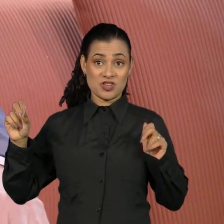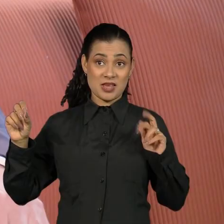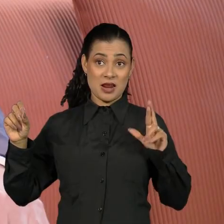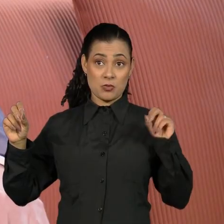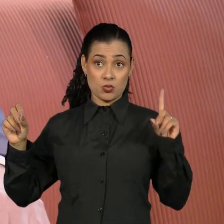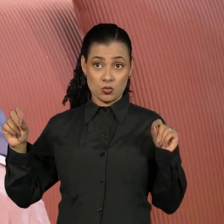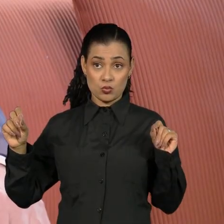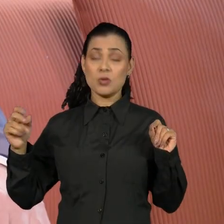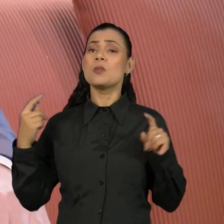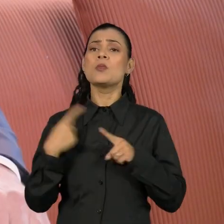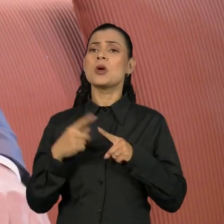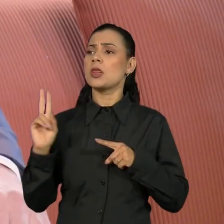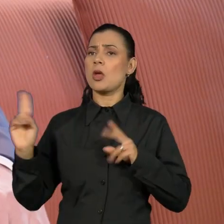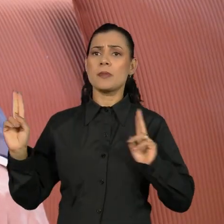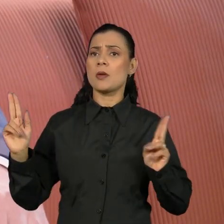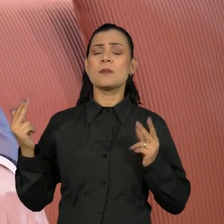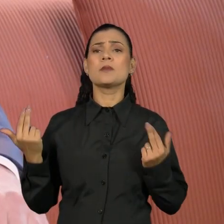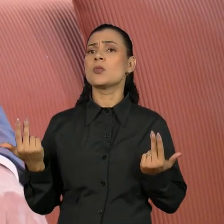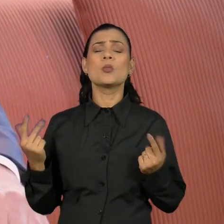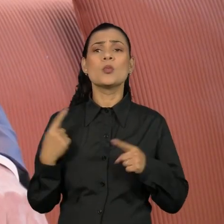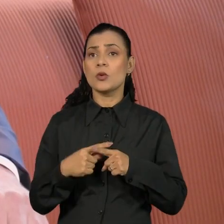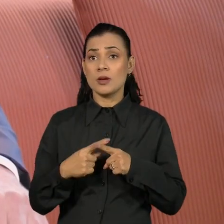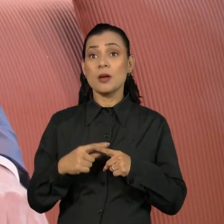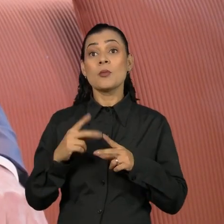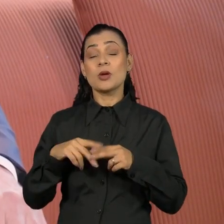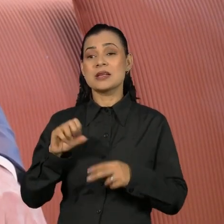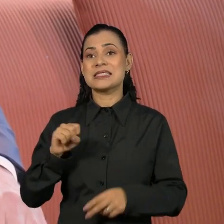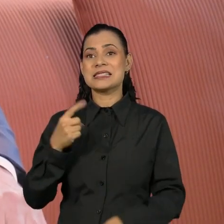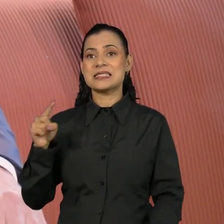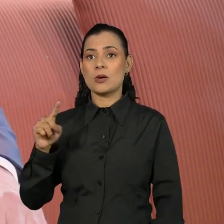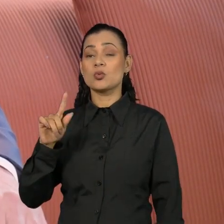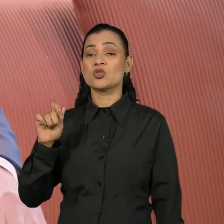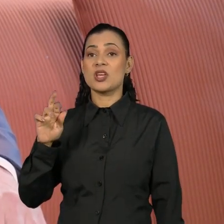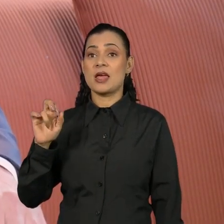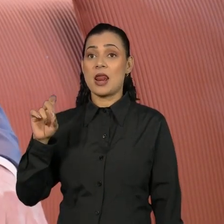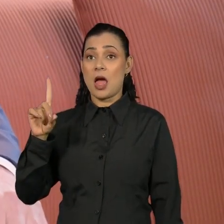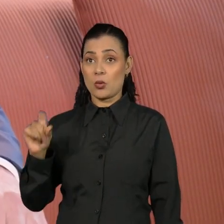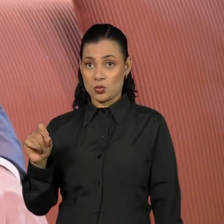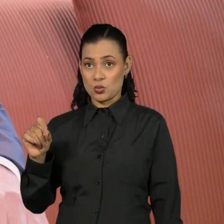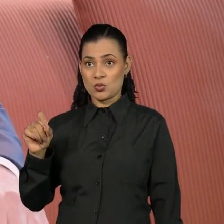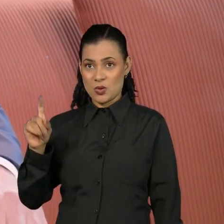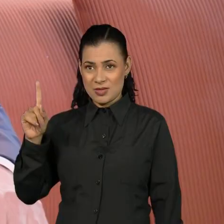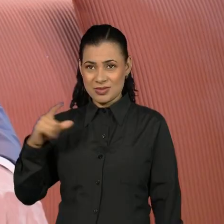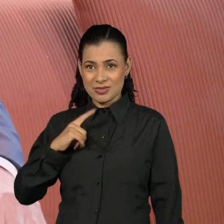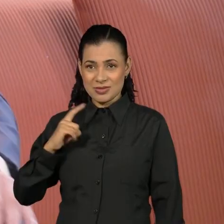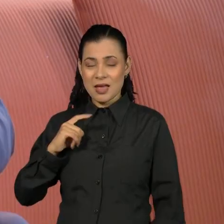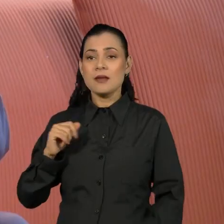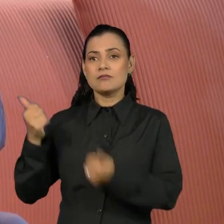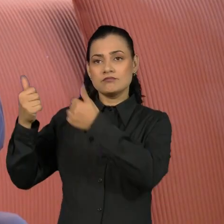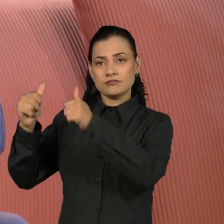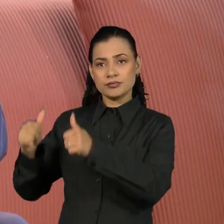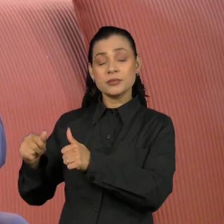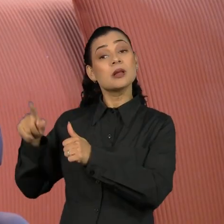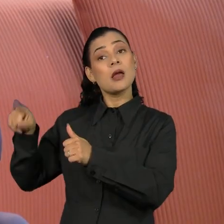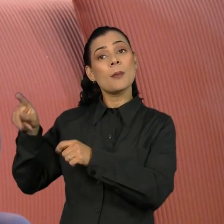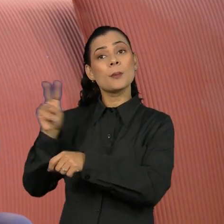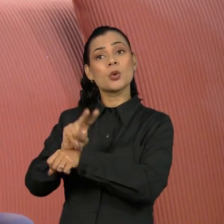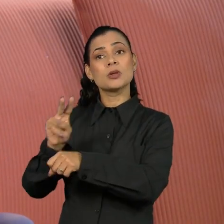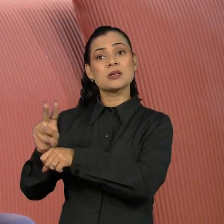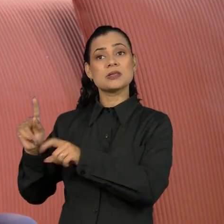que nós chamamos Geraldo? Porque São Geraldo Magela, o santo São Geraldo Magela, é o protetor